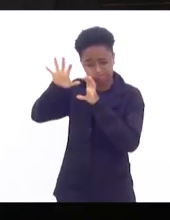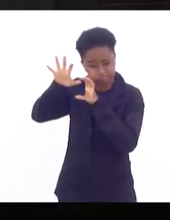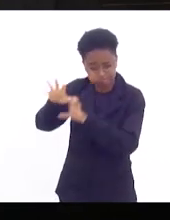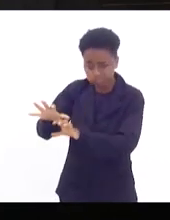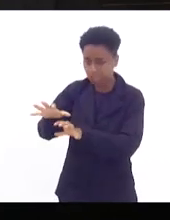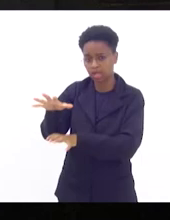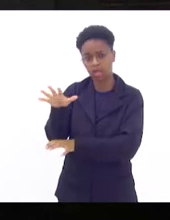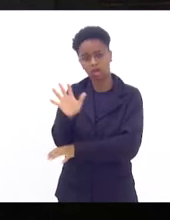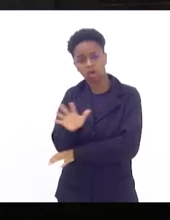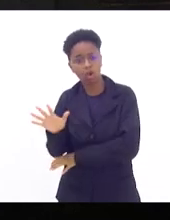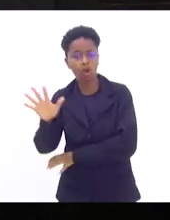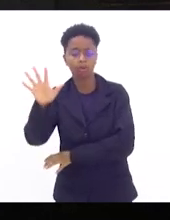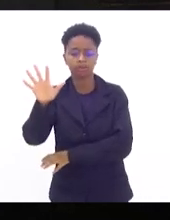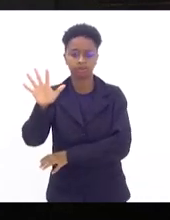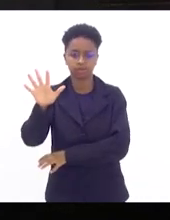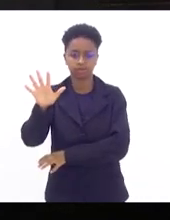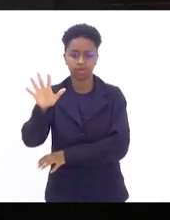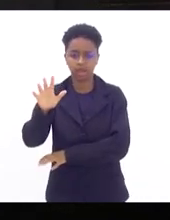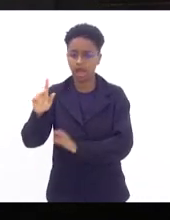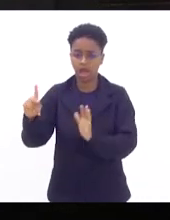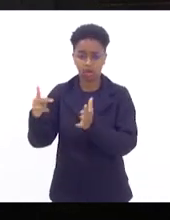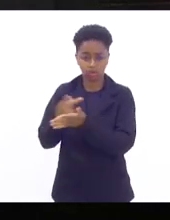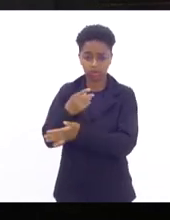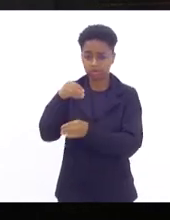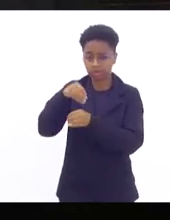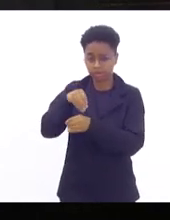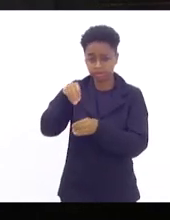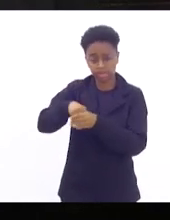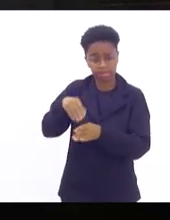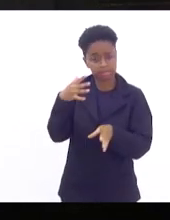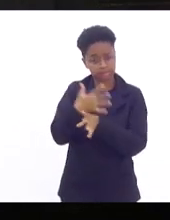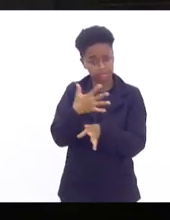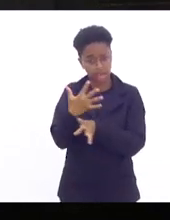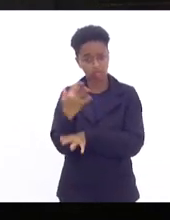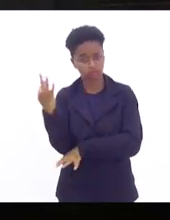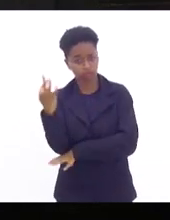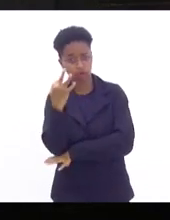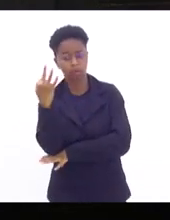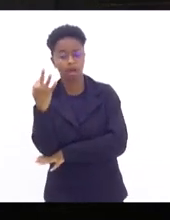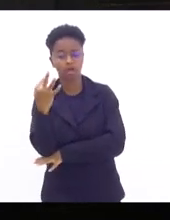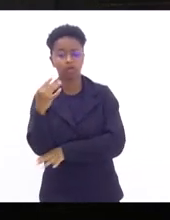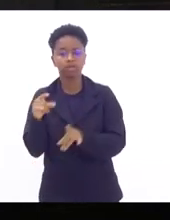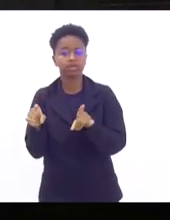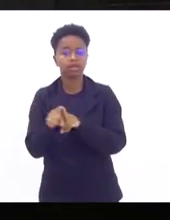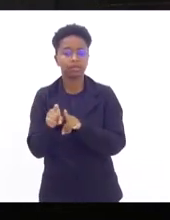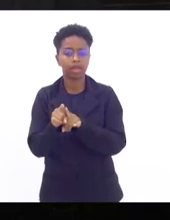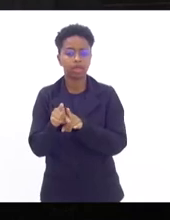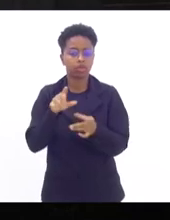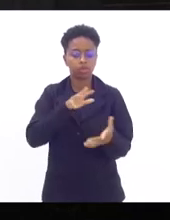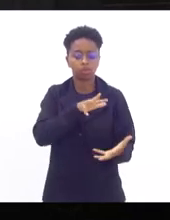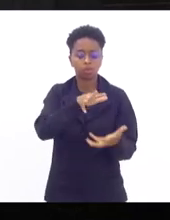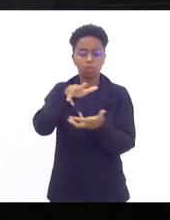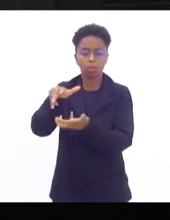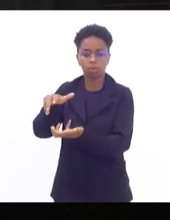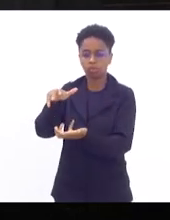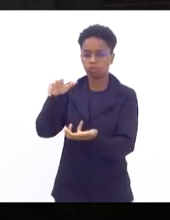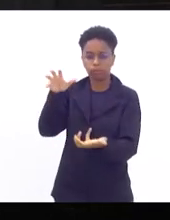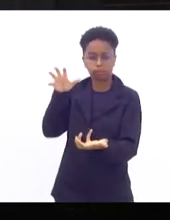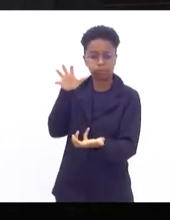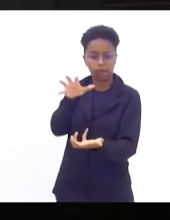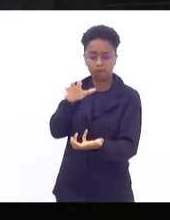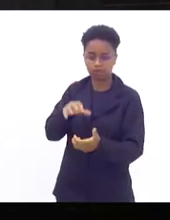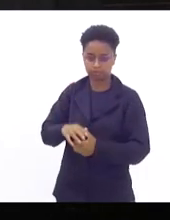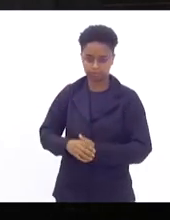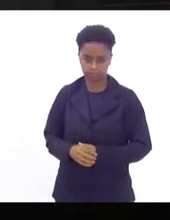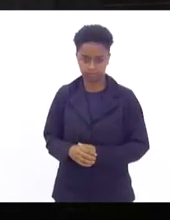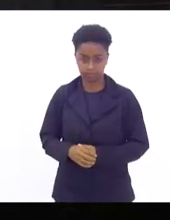impera na dita cidade formal e impera a nível internacional.